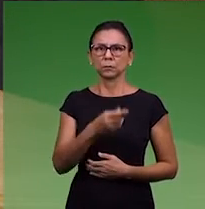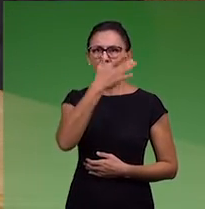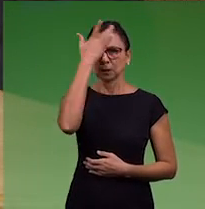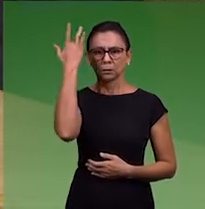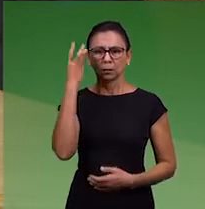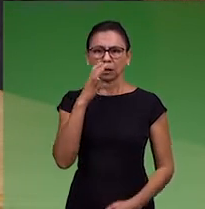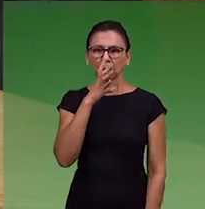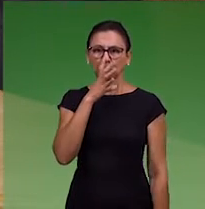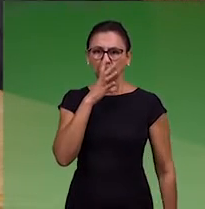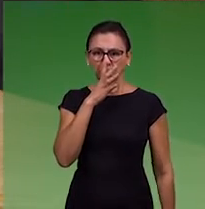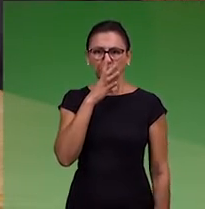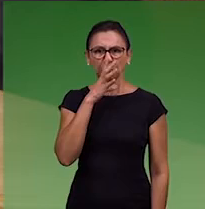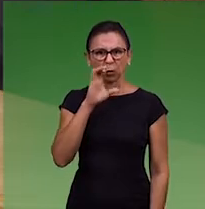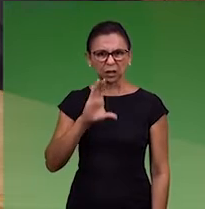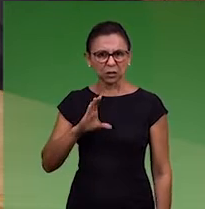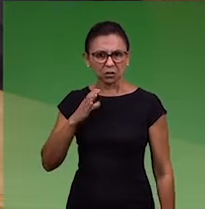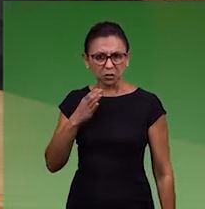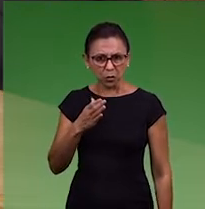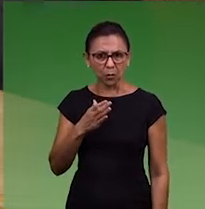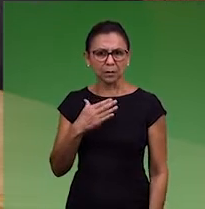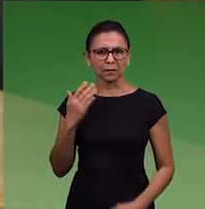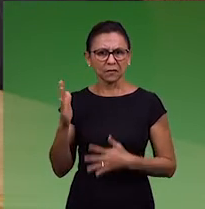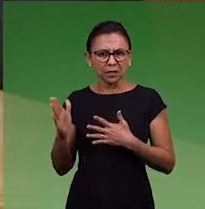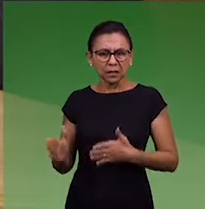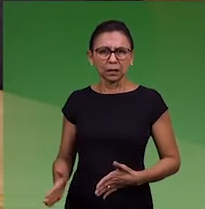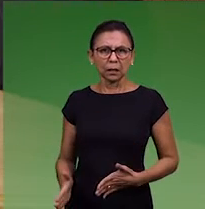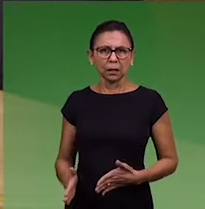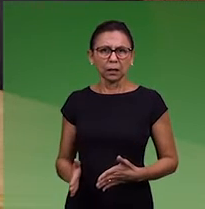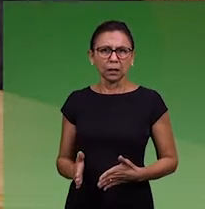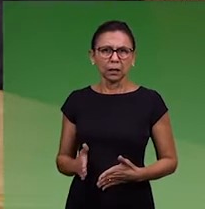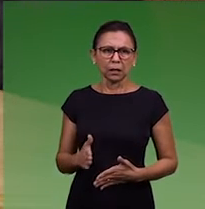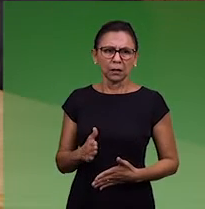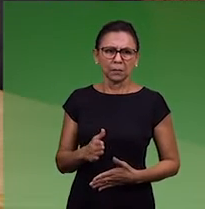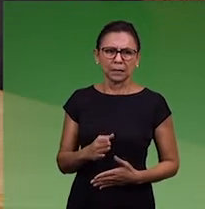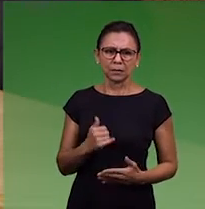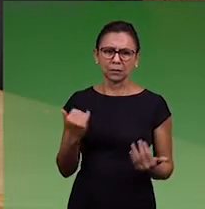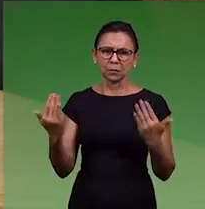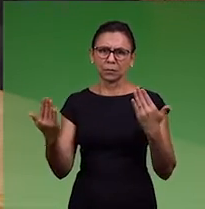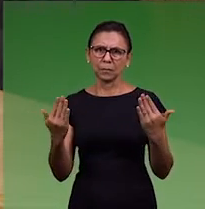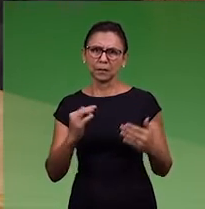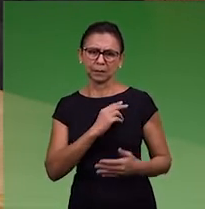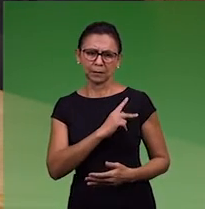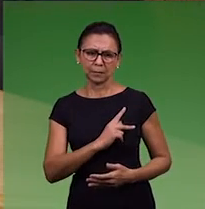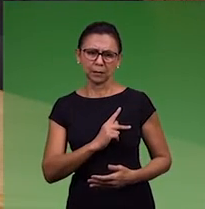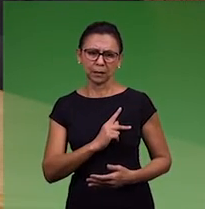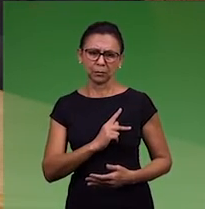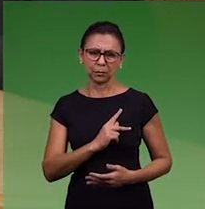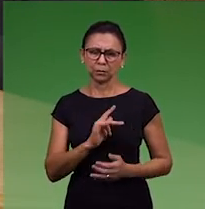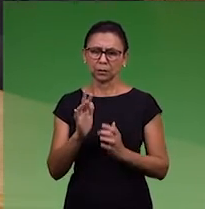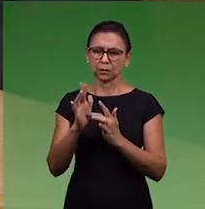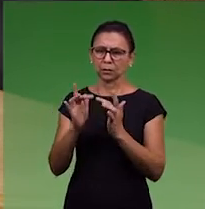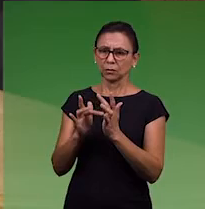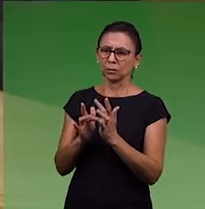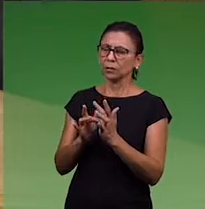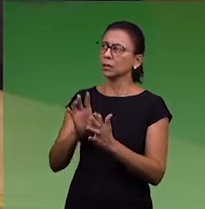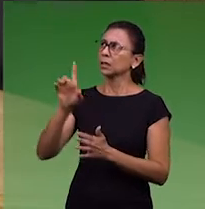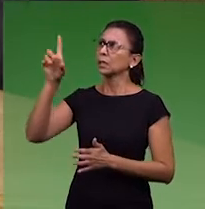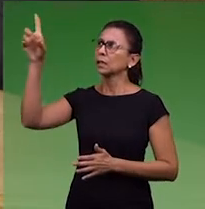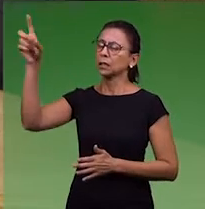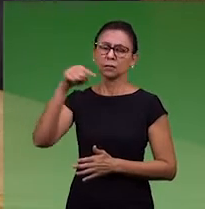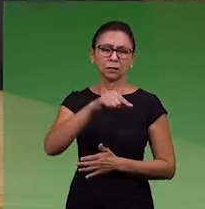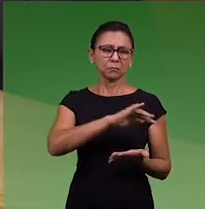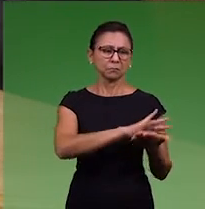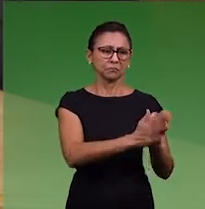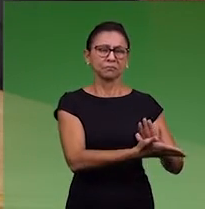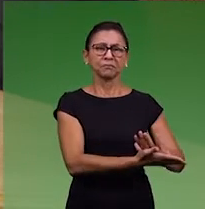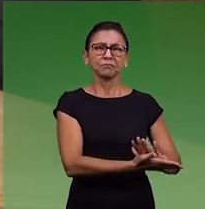admirável. Mas quando eu coloco Paulo perto do que Jesus é e perto do que Deus é, Paulo se apaga.